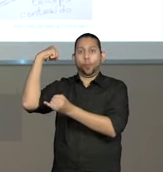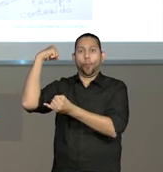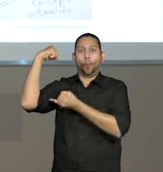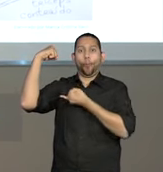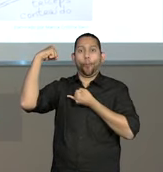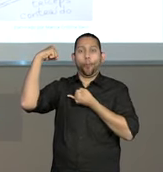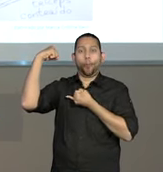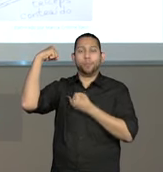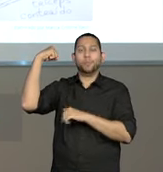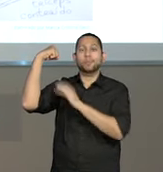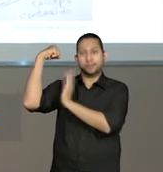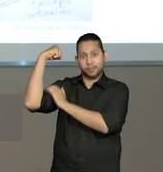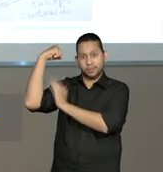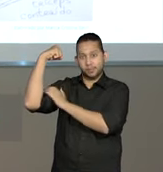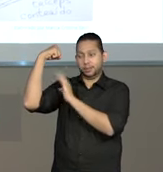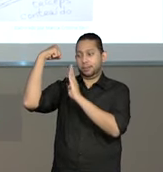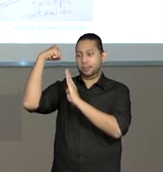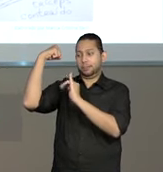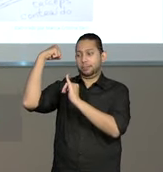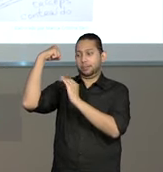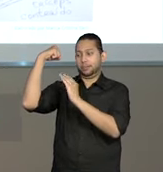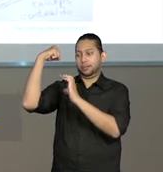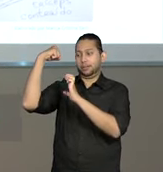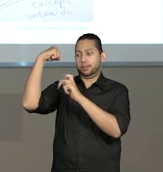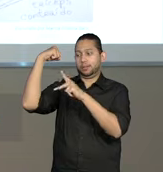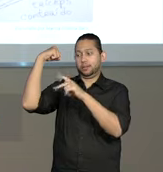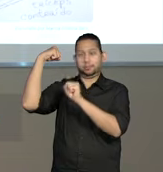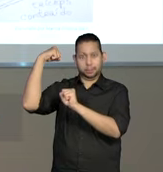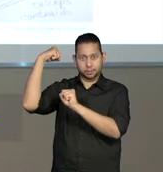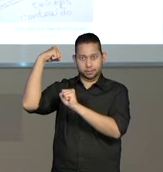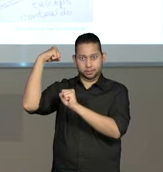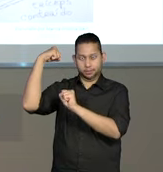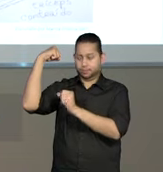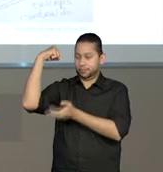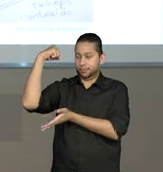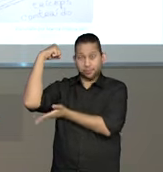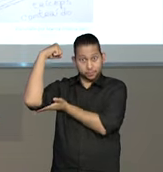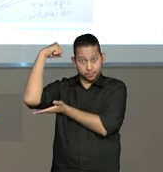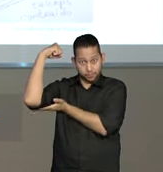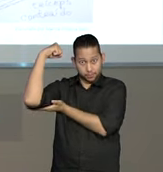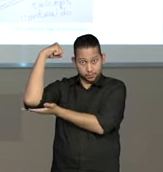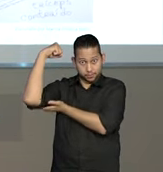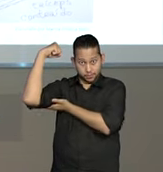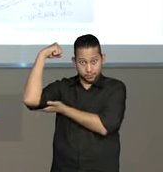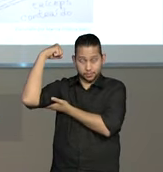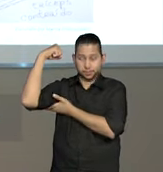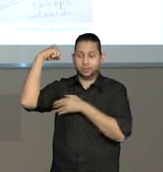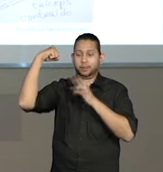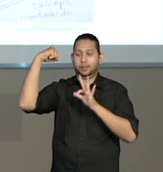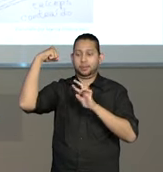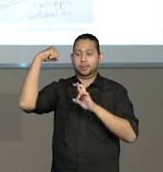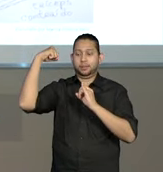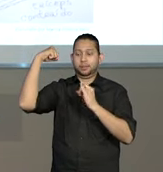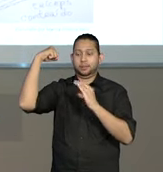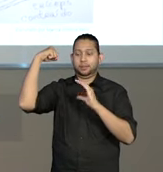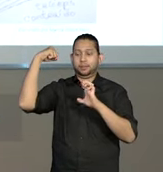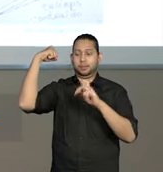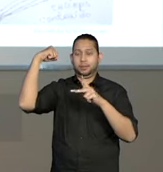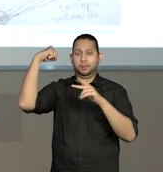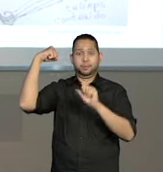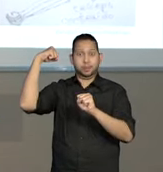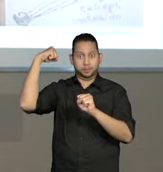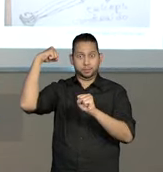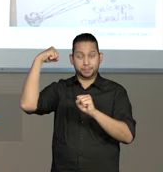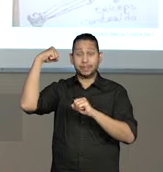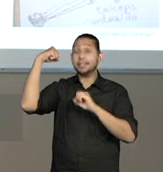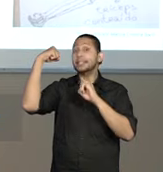Embaixo, o músculo tríceps, ele se distende, ele fica mais esticadinho.